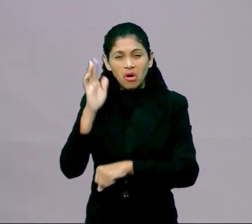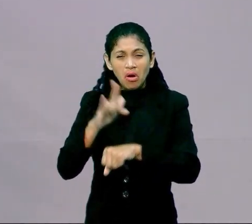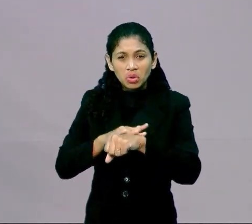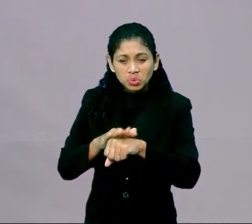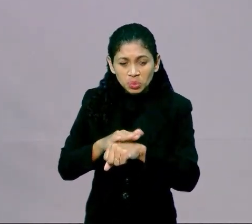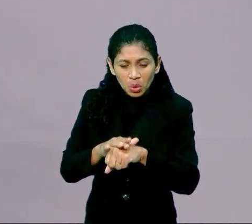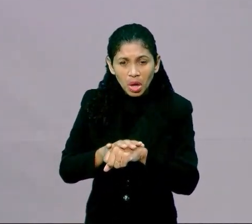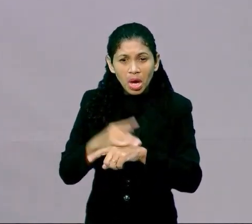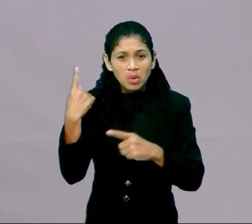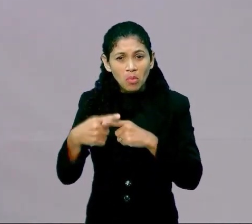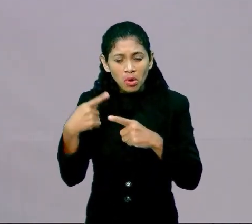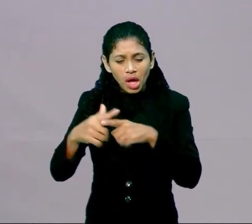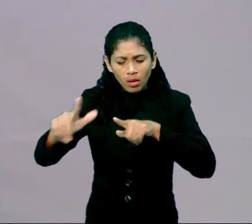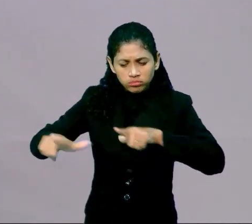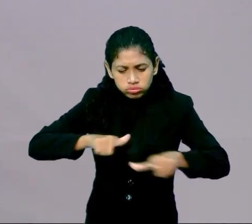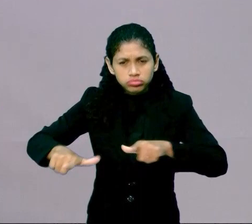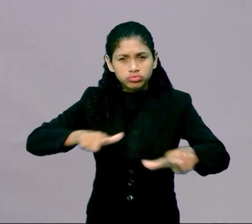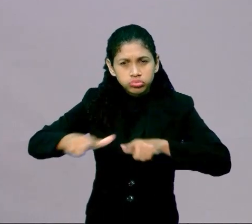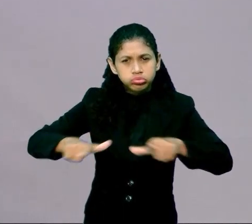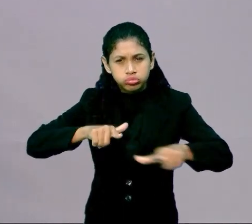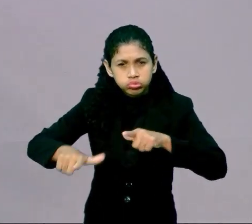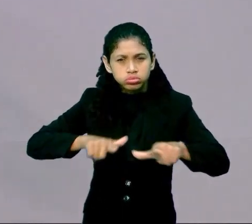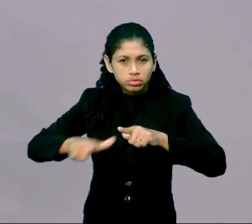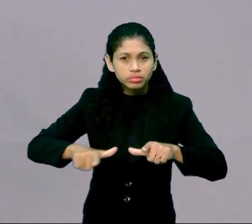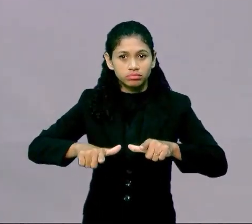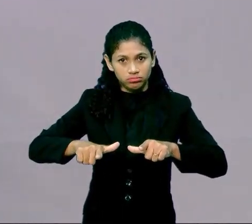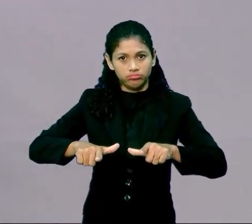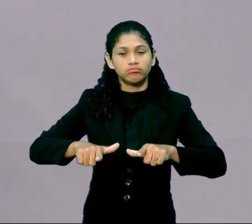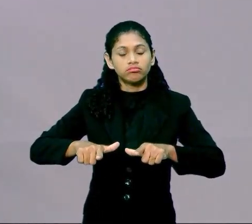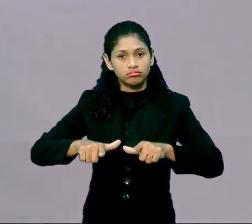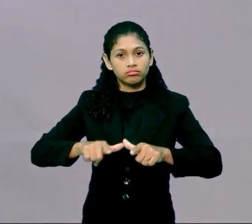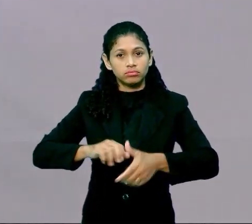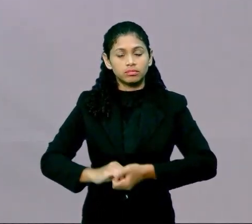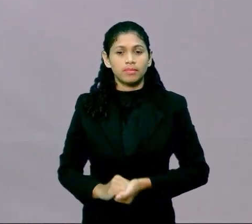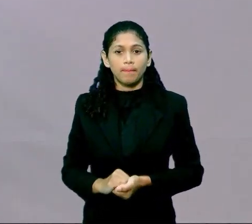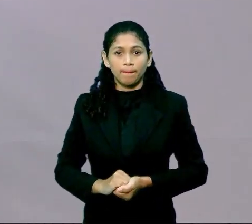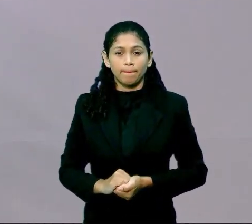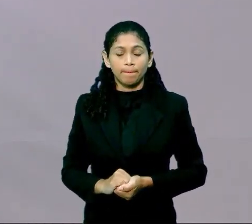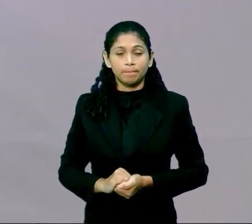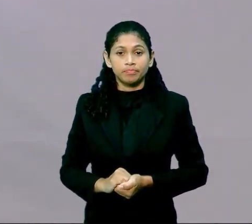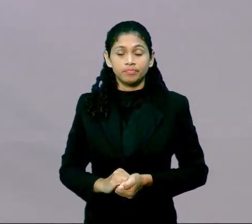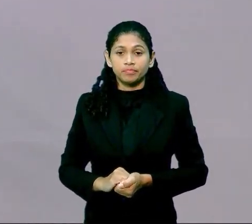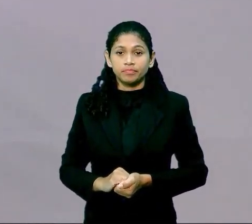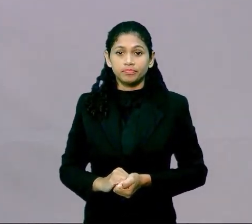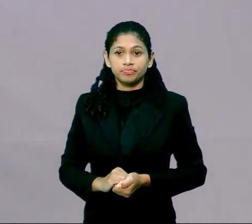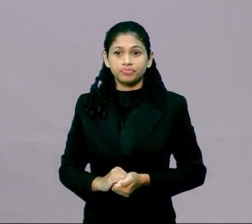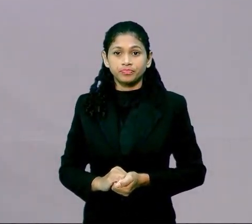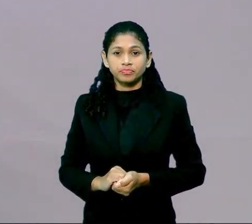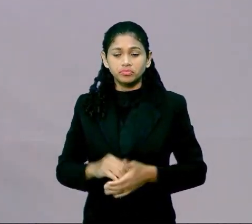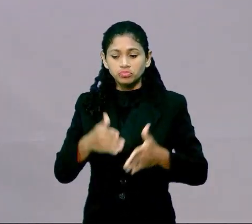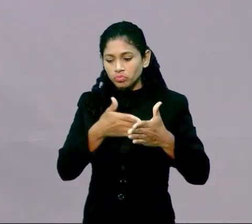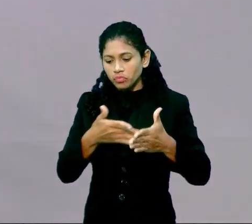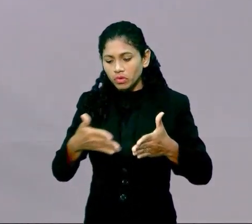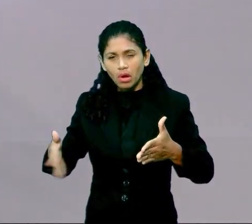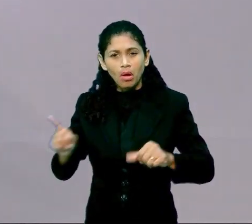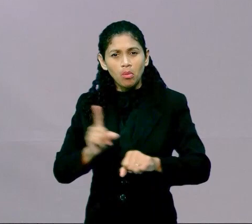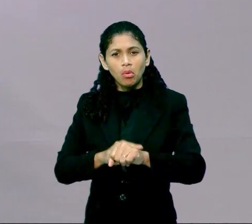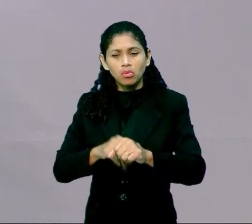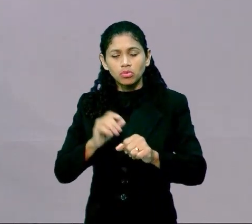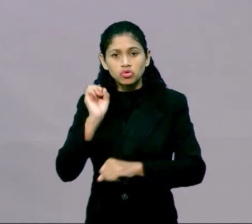trabalho, porque as pessoas só pensam em trabalhar. A partir do momento em que as pessoas elas só trabalham,